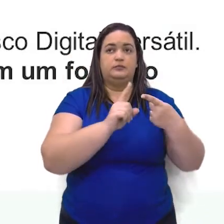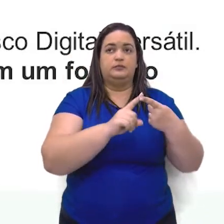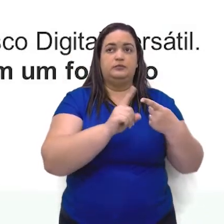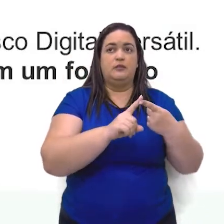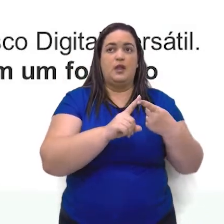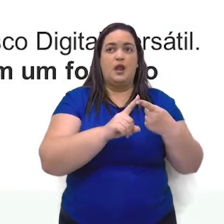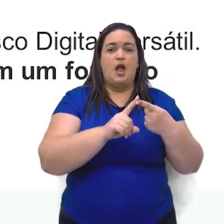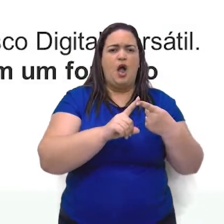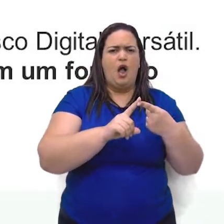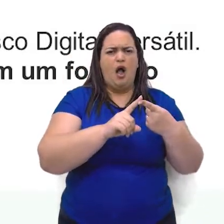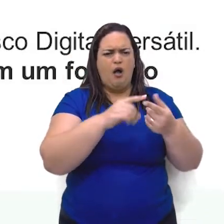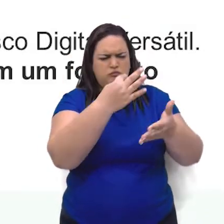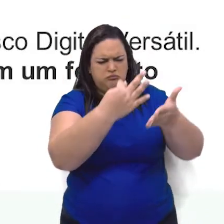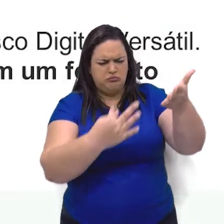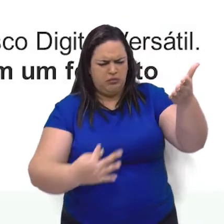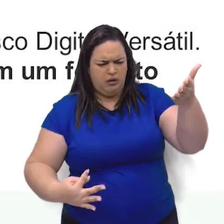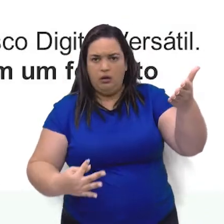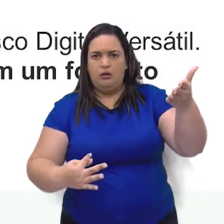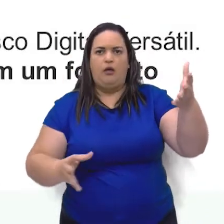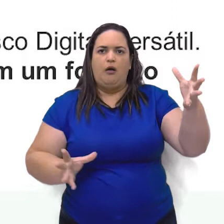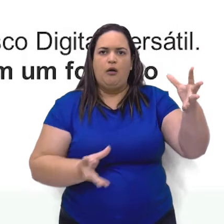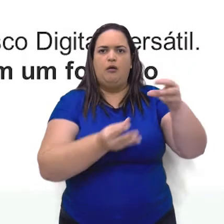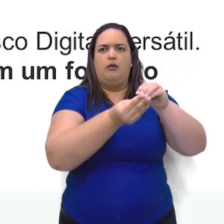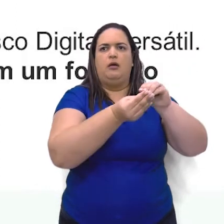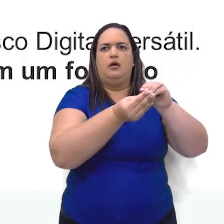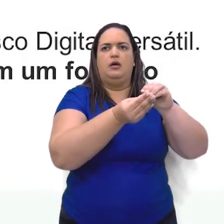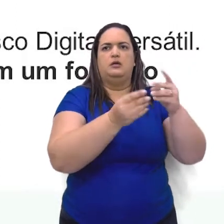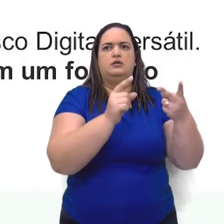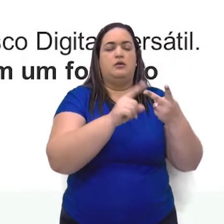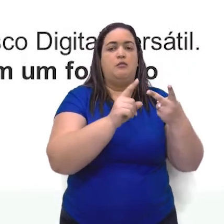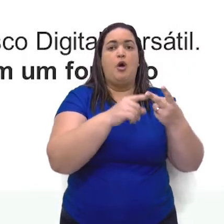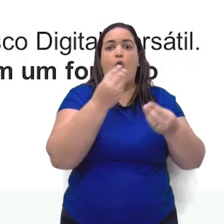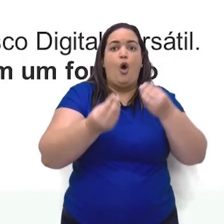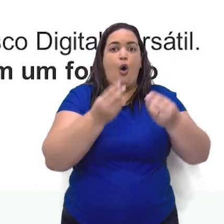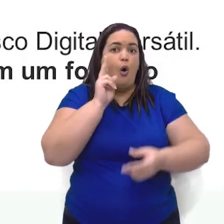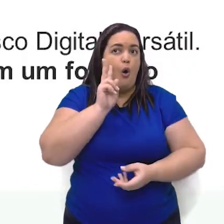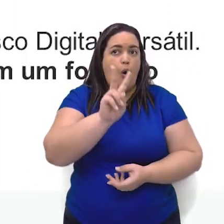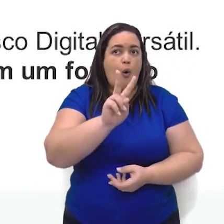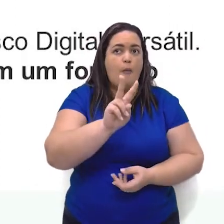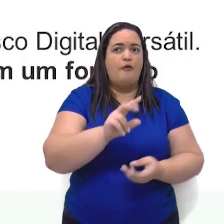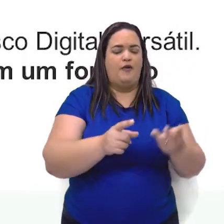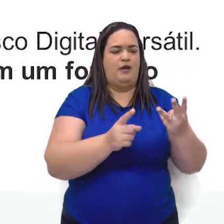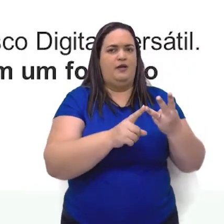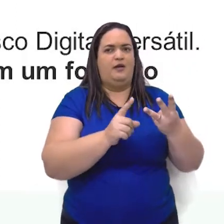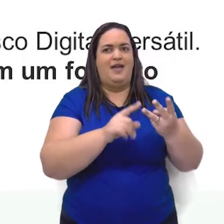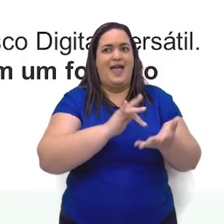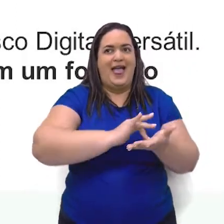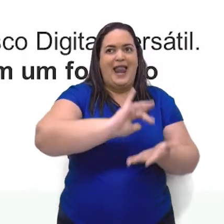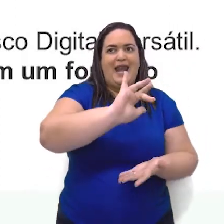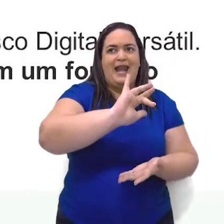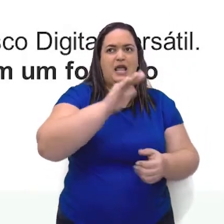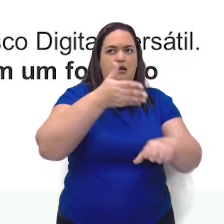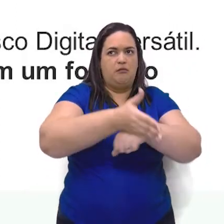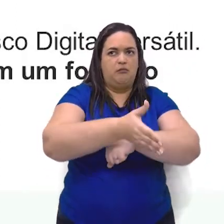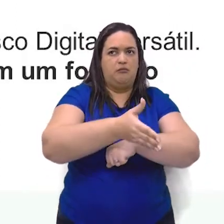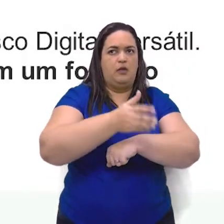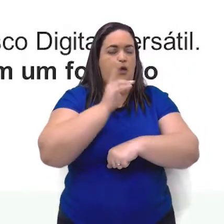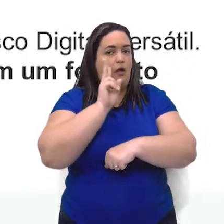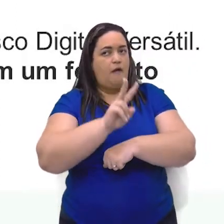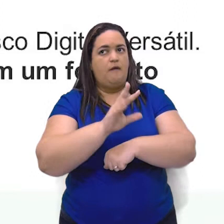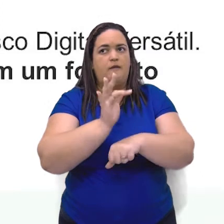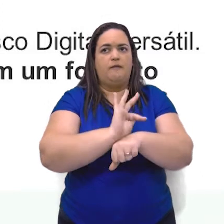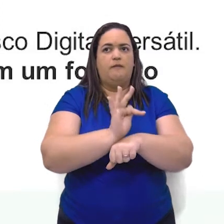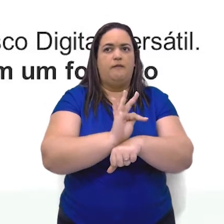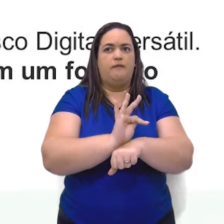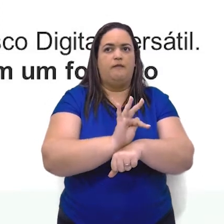roteiro, canal onde assistir, link para acessar a capa do DVD do filme e ficha técnica.